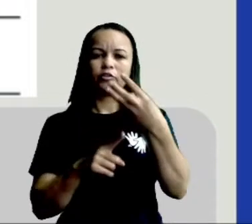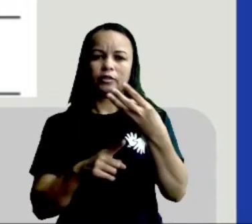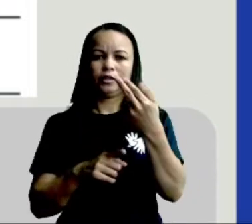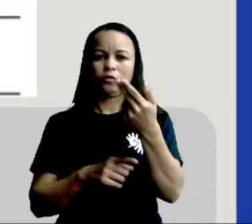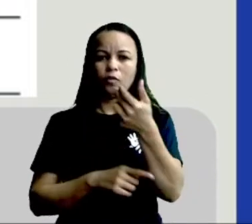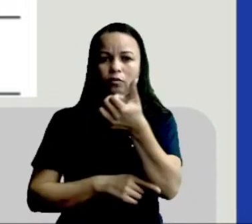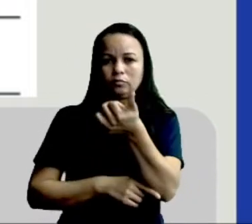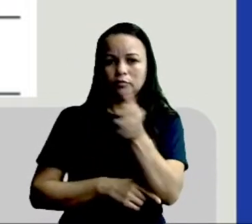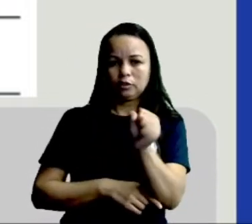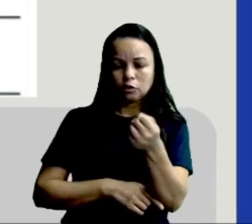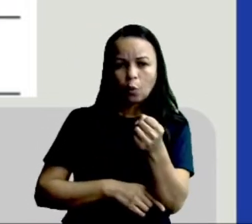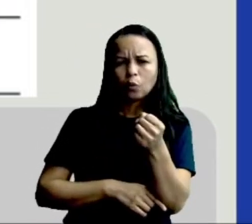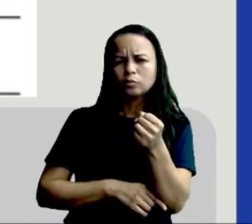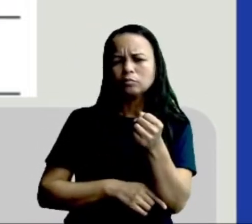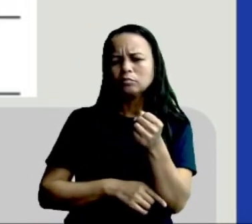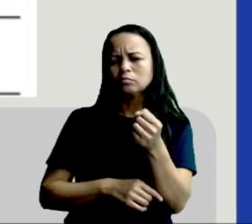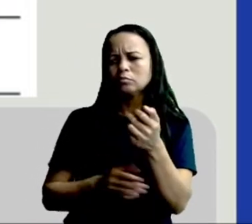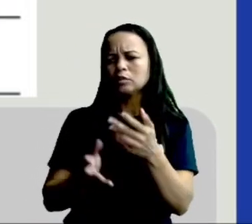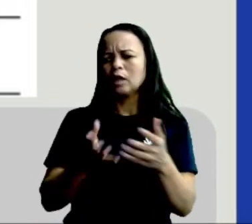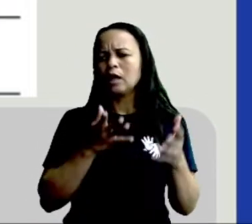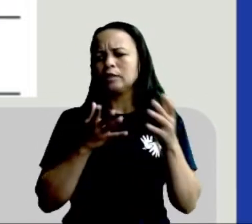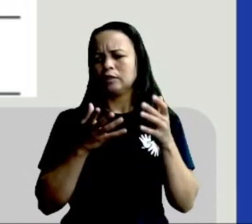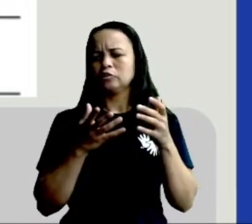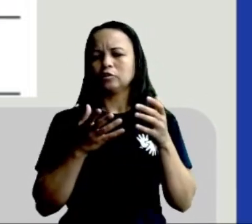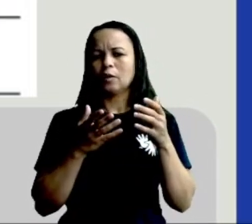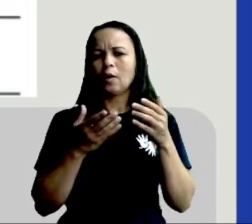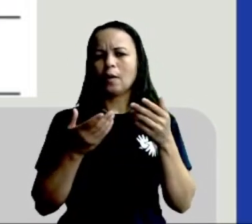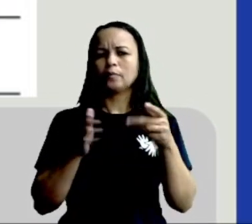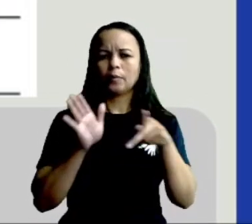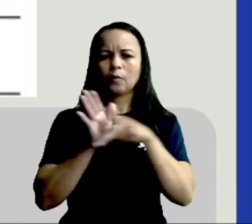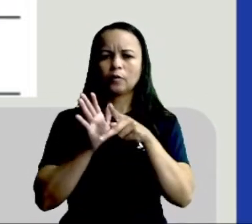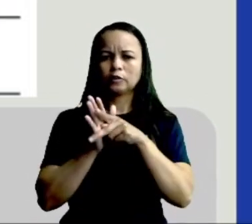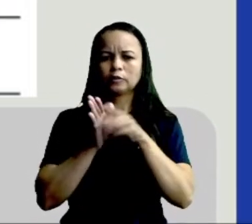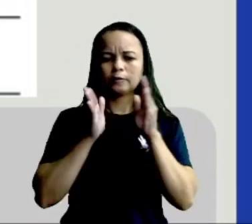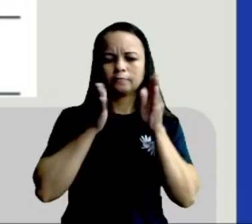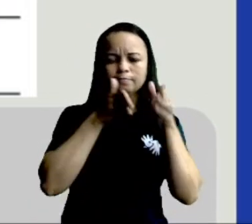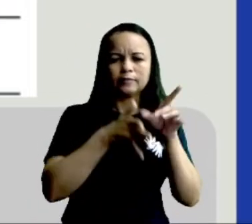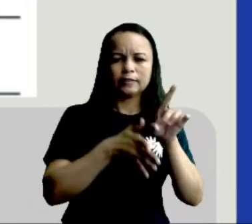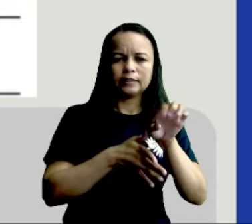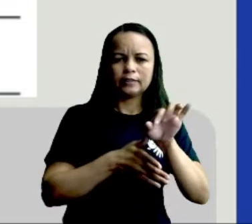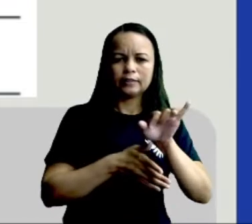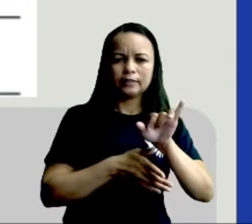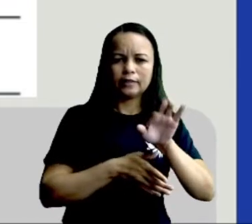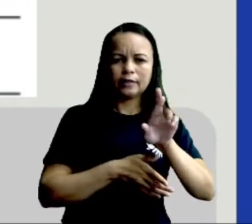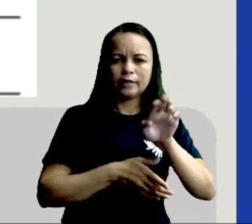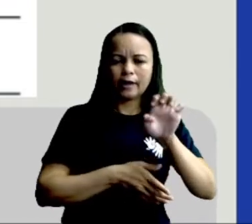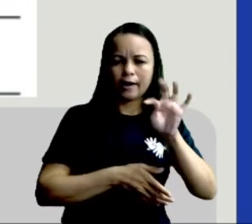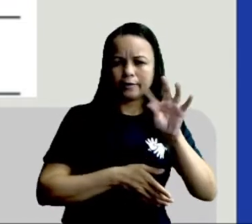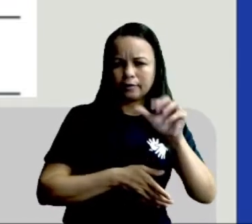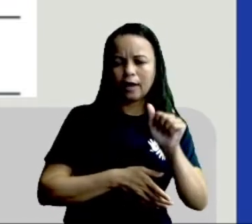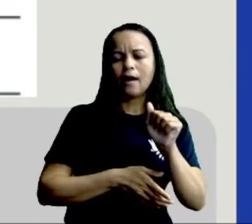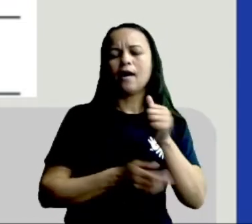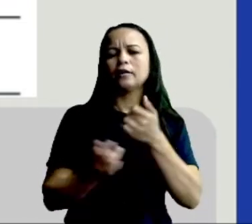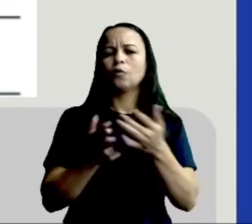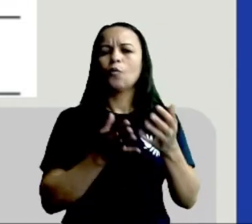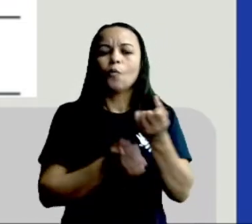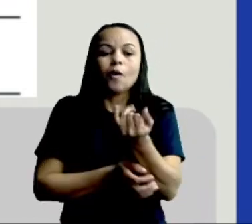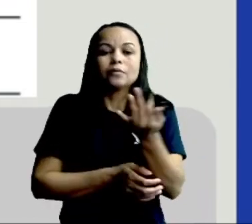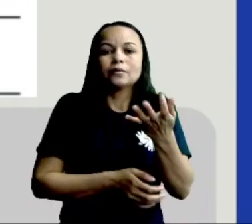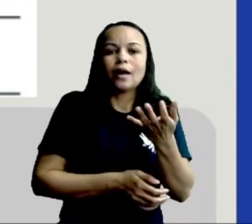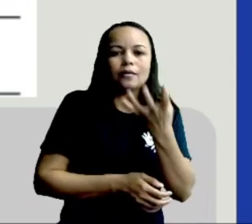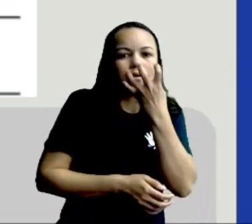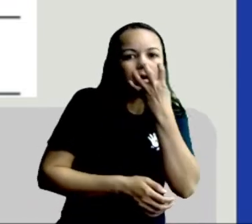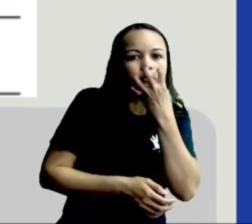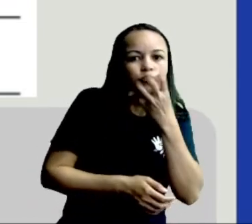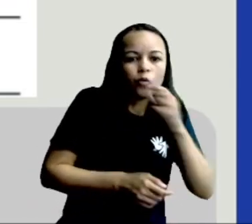uma relação aí de proporcionalidade direta, né? Aumentou a quantidade de cachorros, aumenta a quantidade de